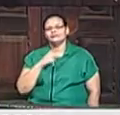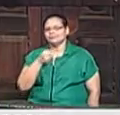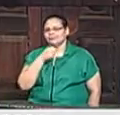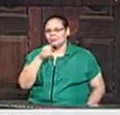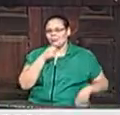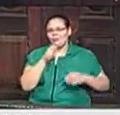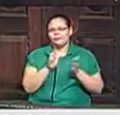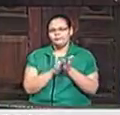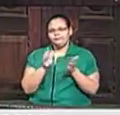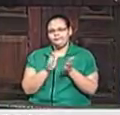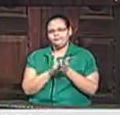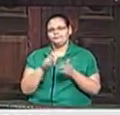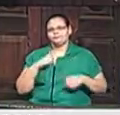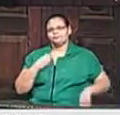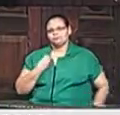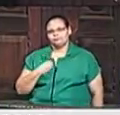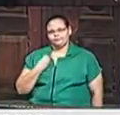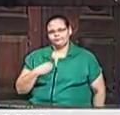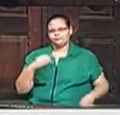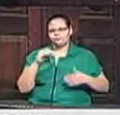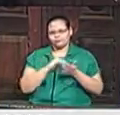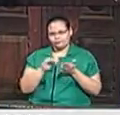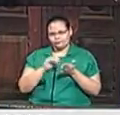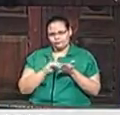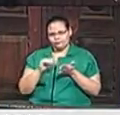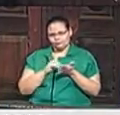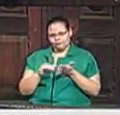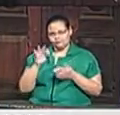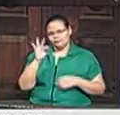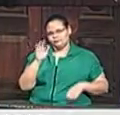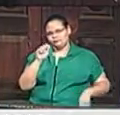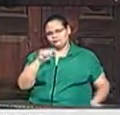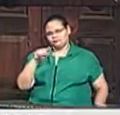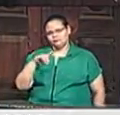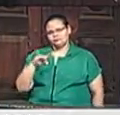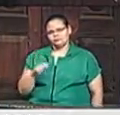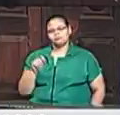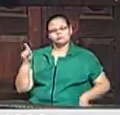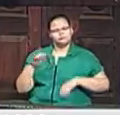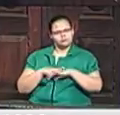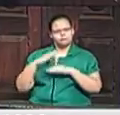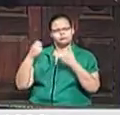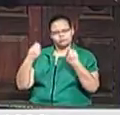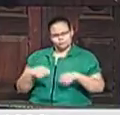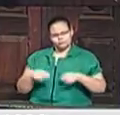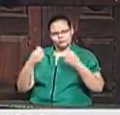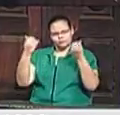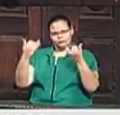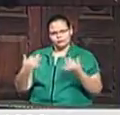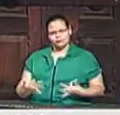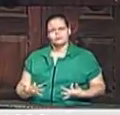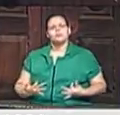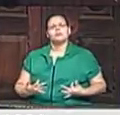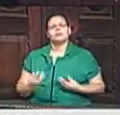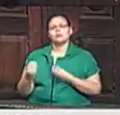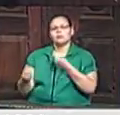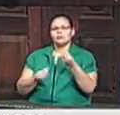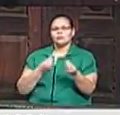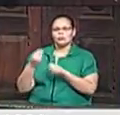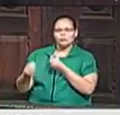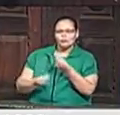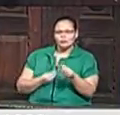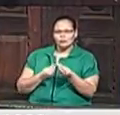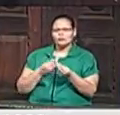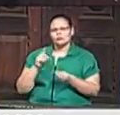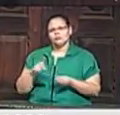entrevista do atual secretário de Fazenda. Ele precisa explicar como o